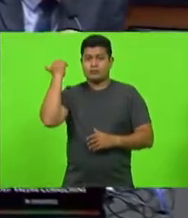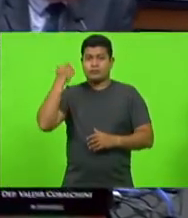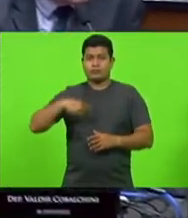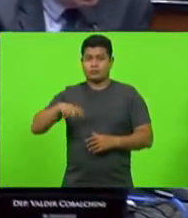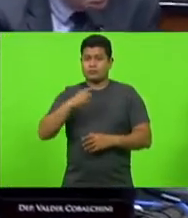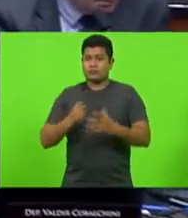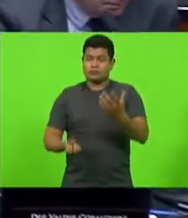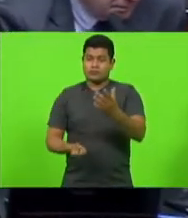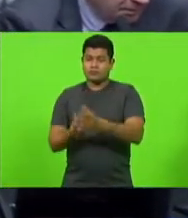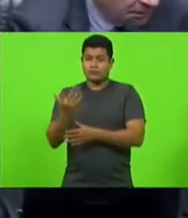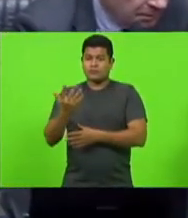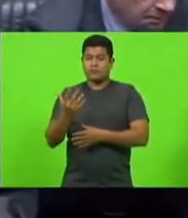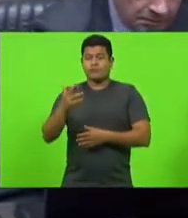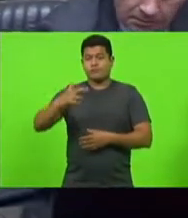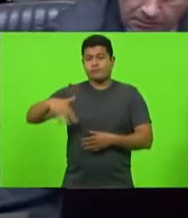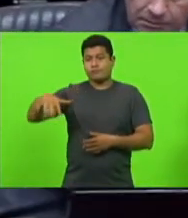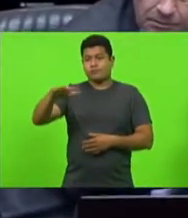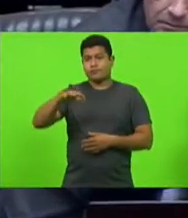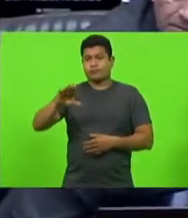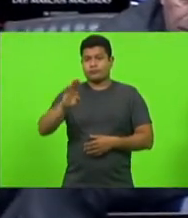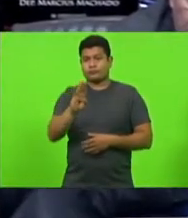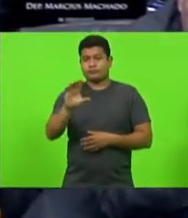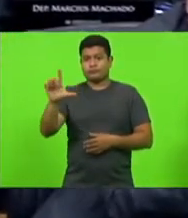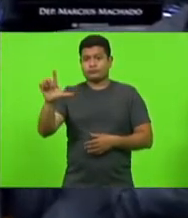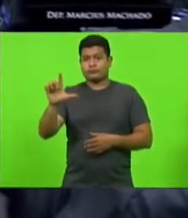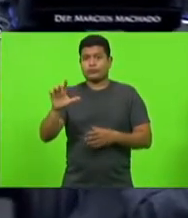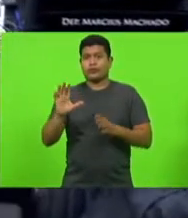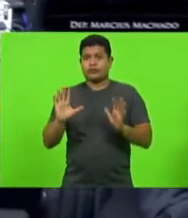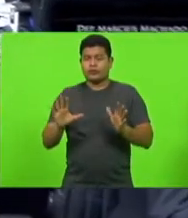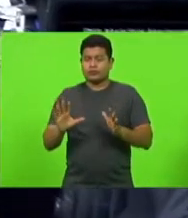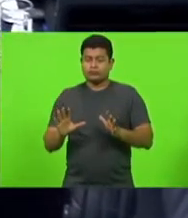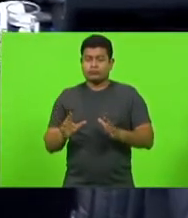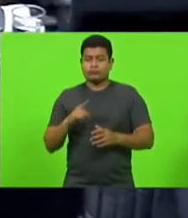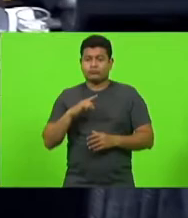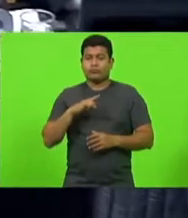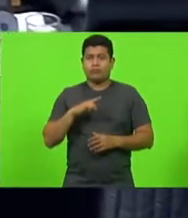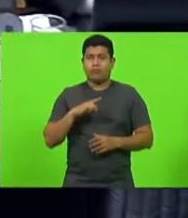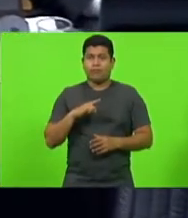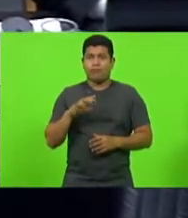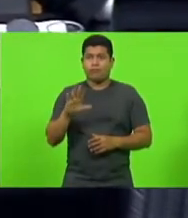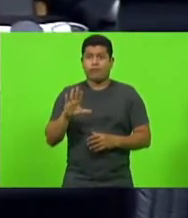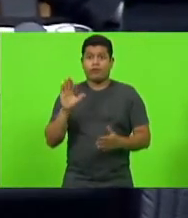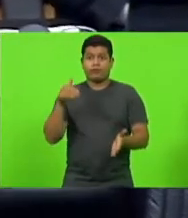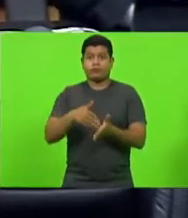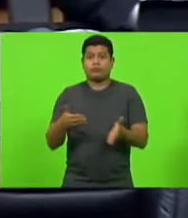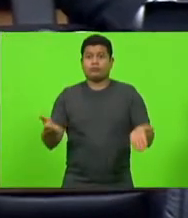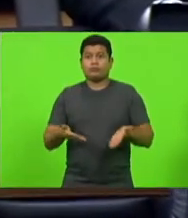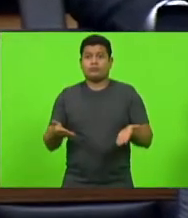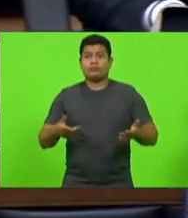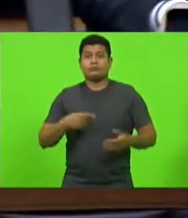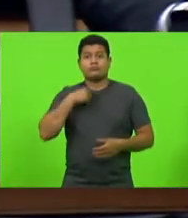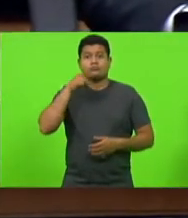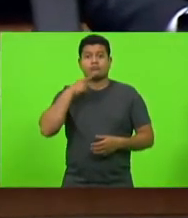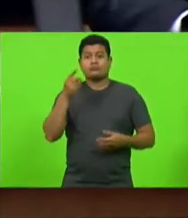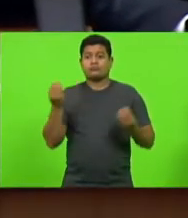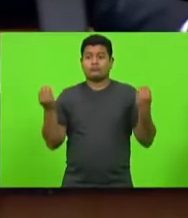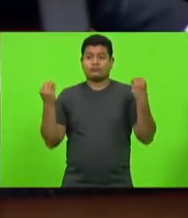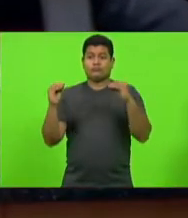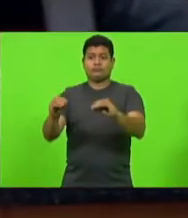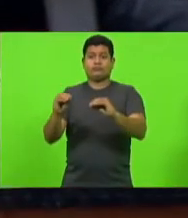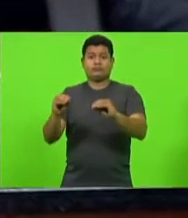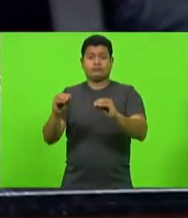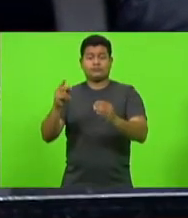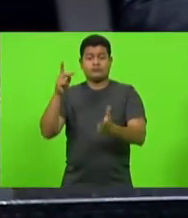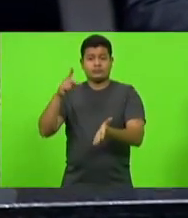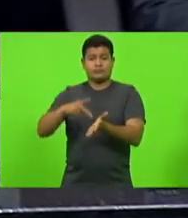a região metropolitana de Blumenau, ela está criada, porém, até o presente momento, nós não conseguimos instalar a região metropolitana de